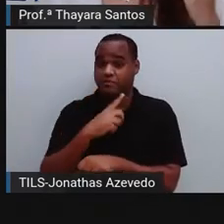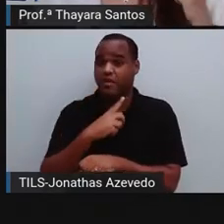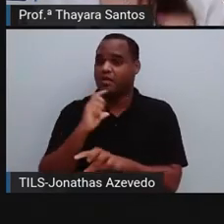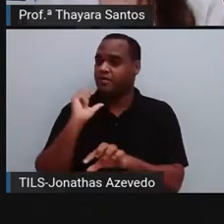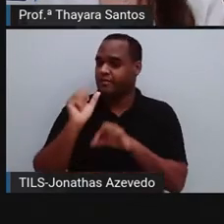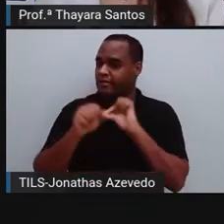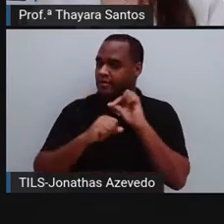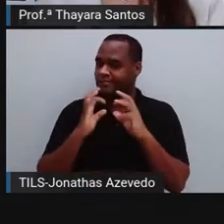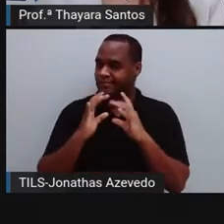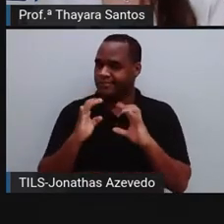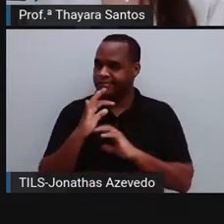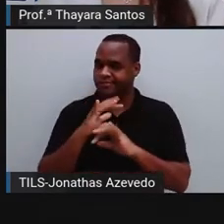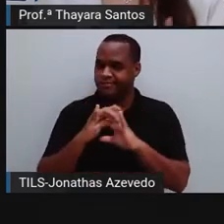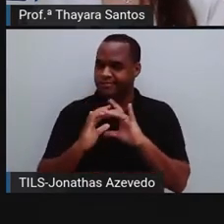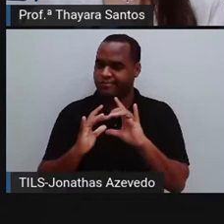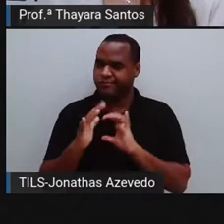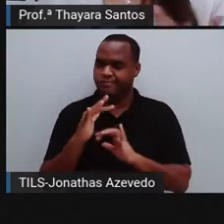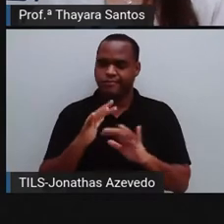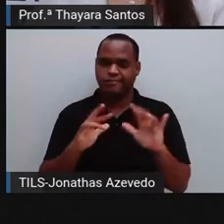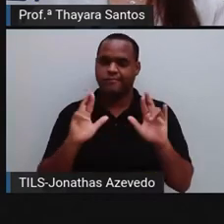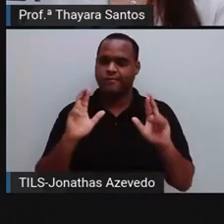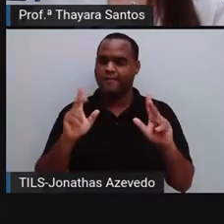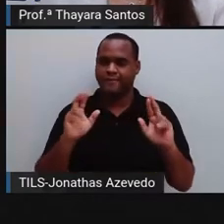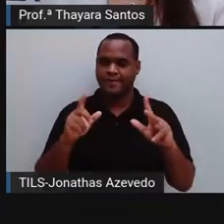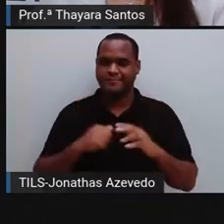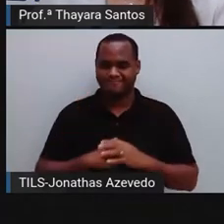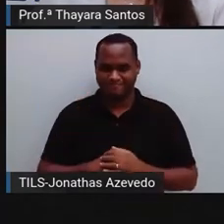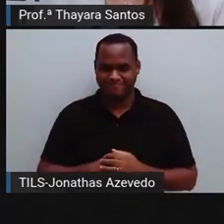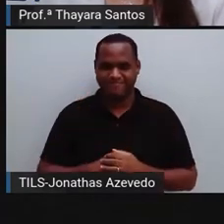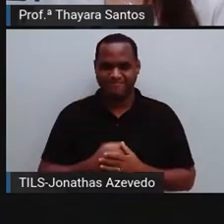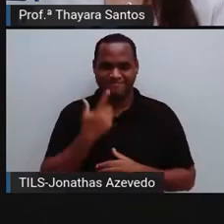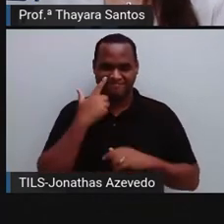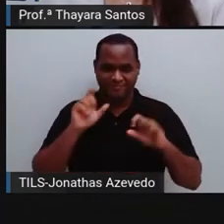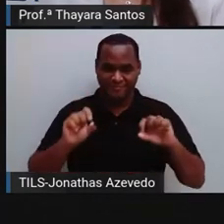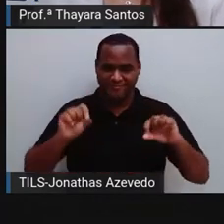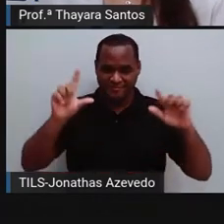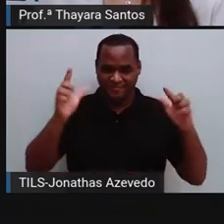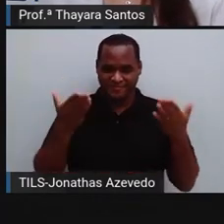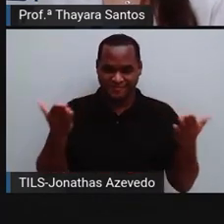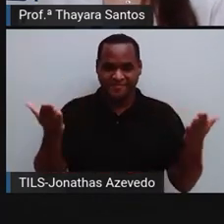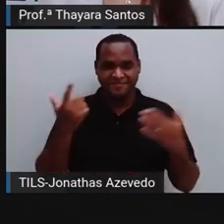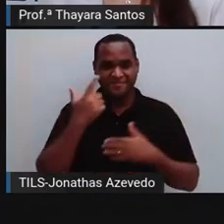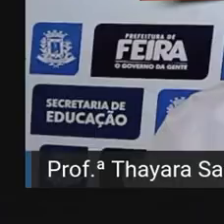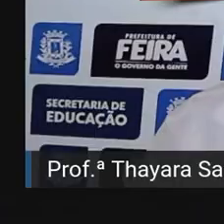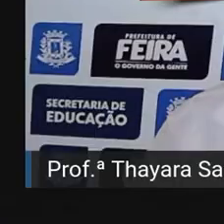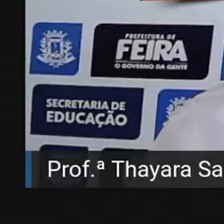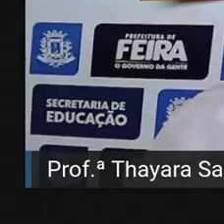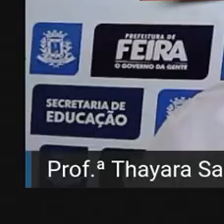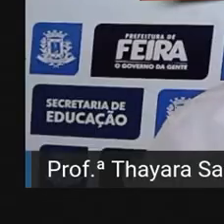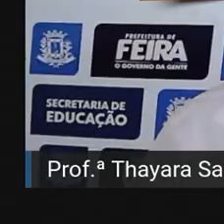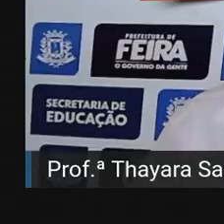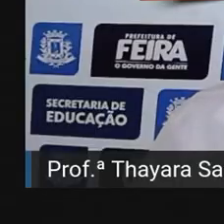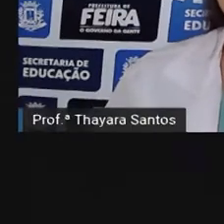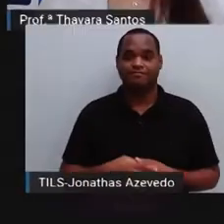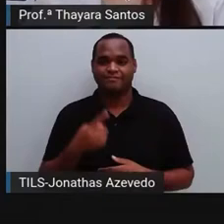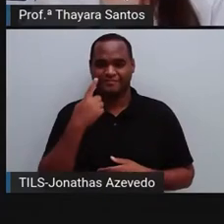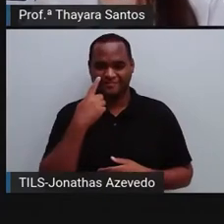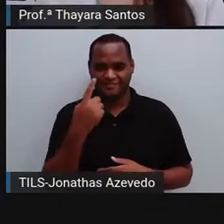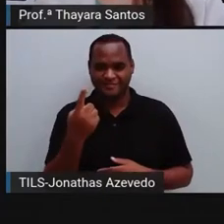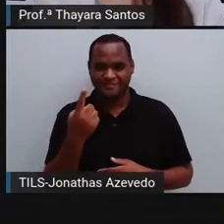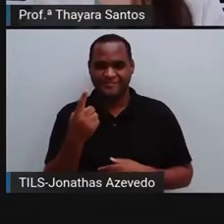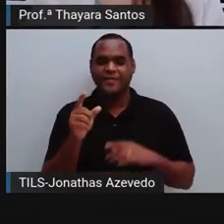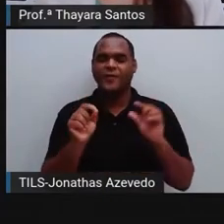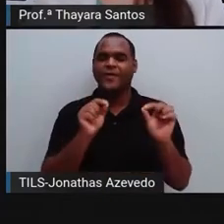mais quente, aí esses átomos vão estar se comportando de outro jeito. Vou abrir aqui para vocês verem. Então,